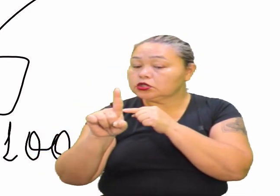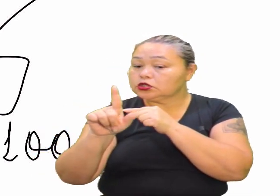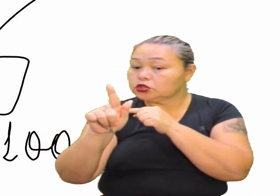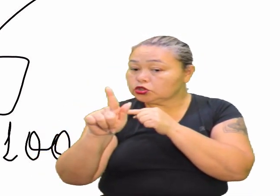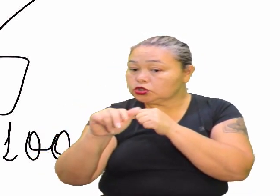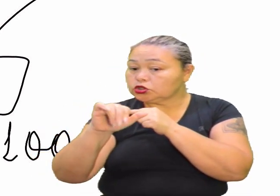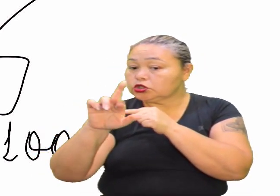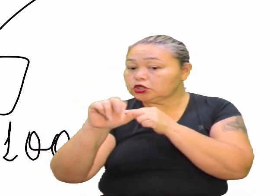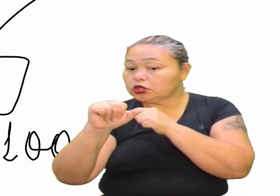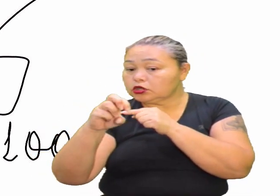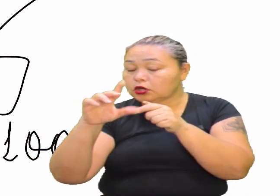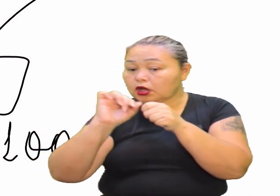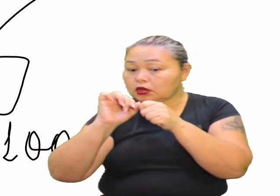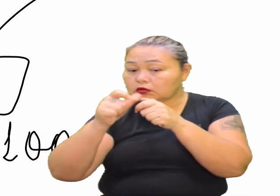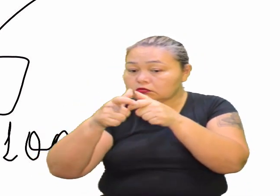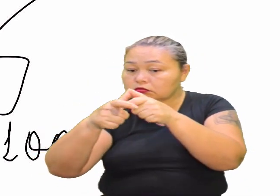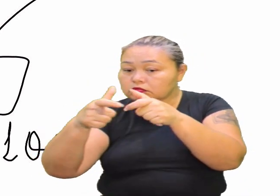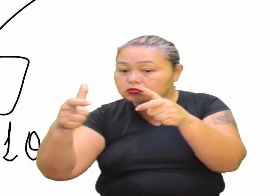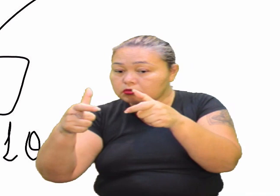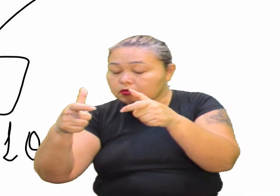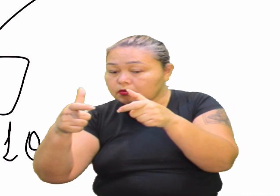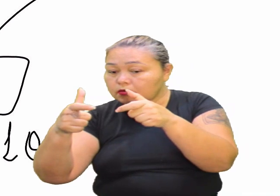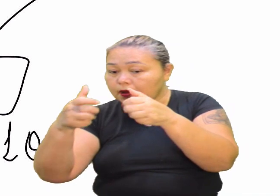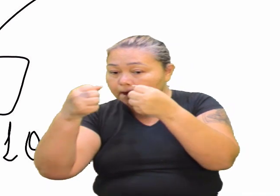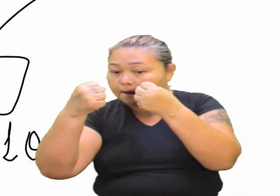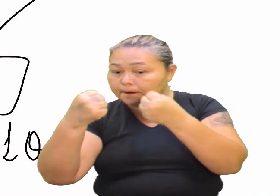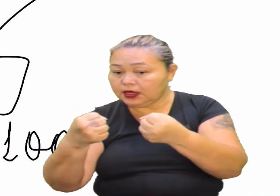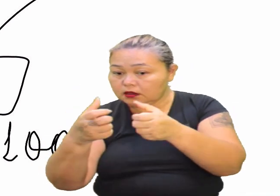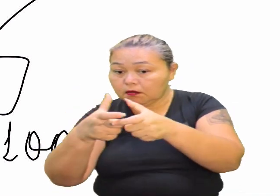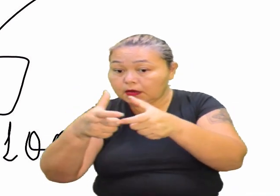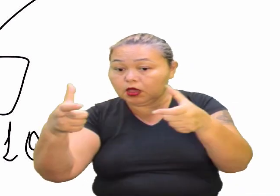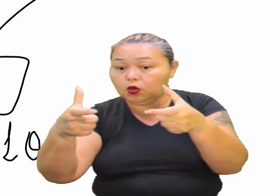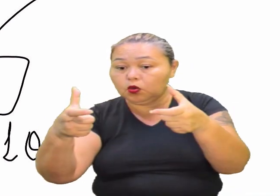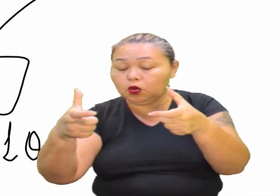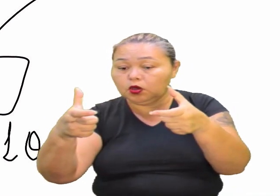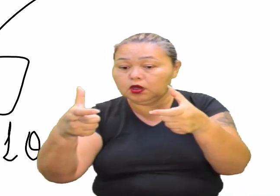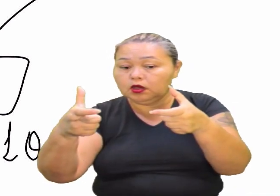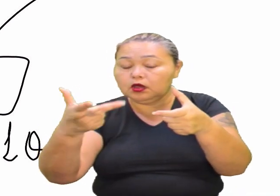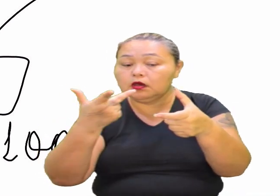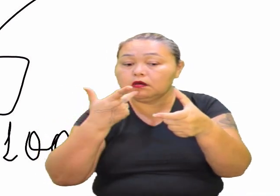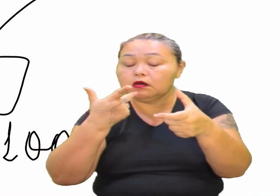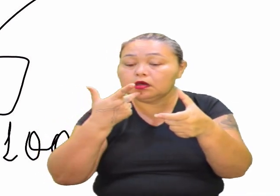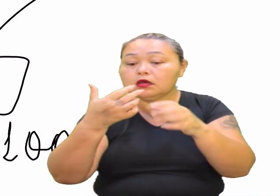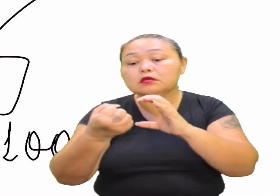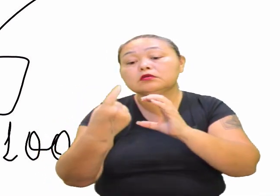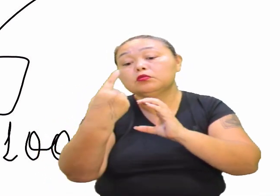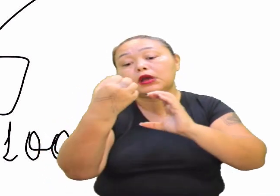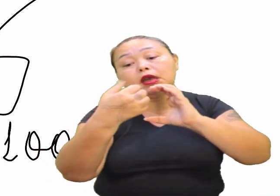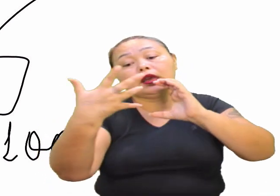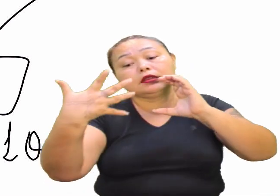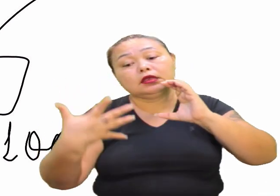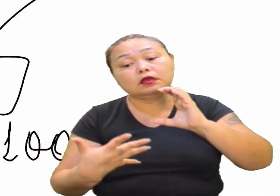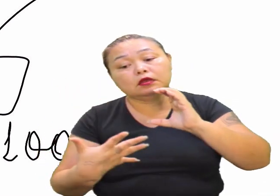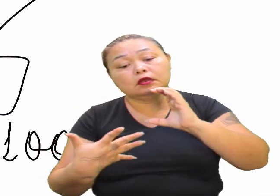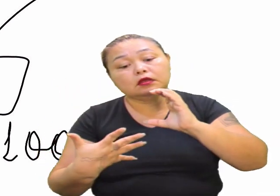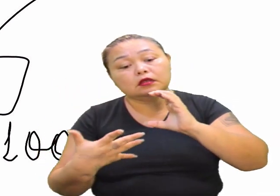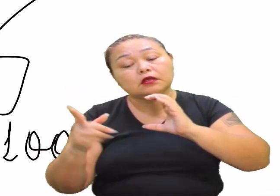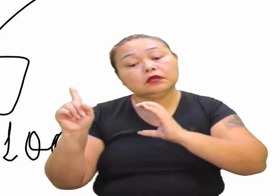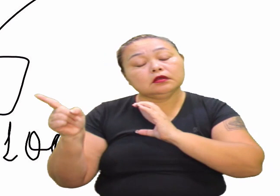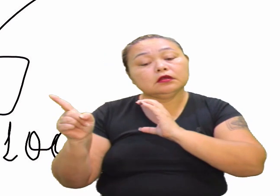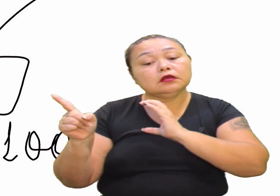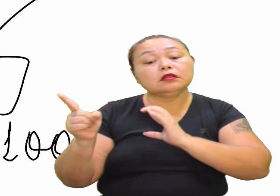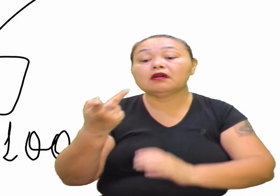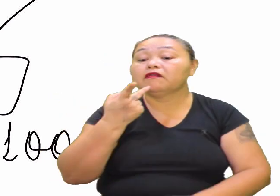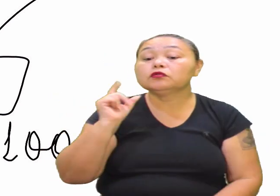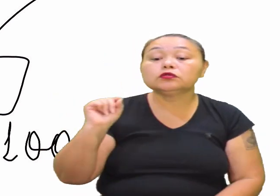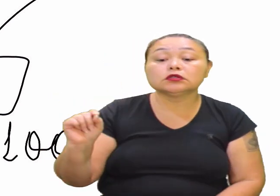com eficiência de ganho de peso. Quando a gente fala de uma característica. Então a gente está falando de